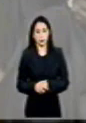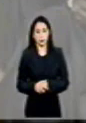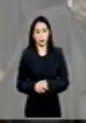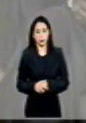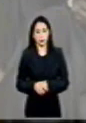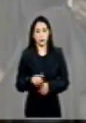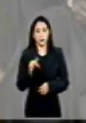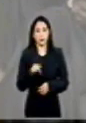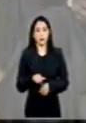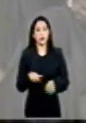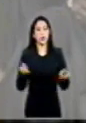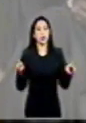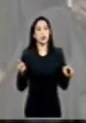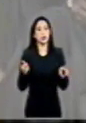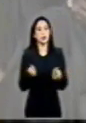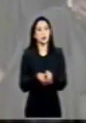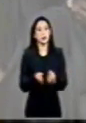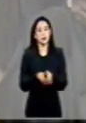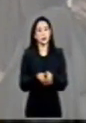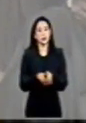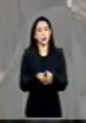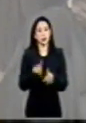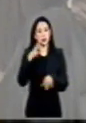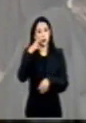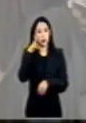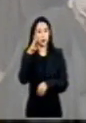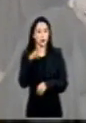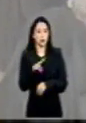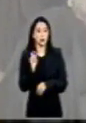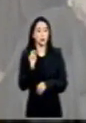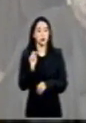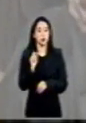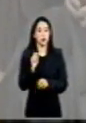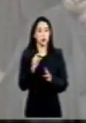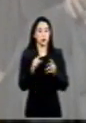Aqui também merece destaque, e eu distribuí